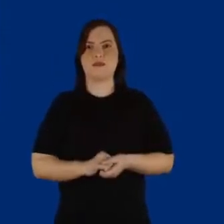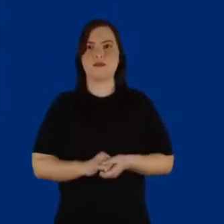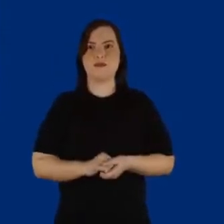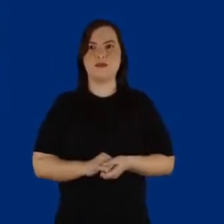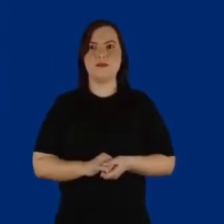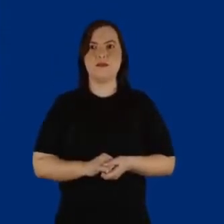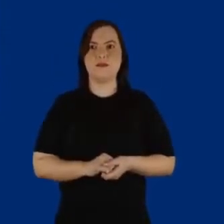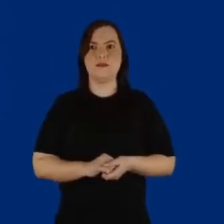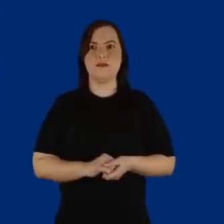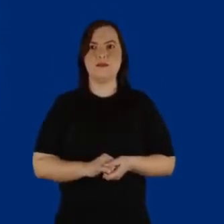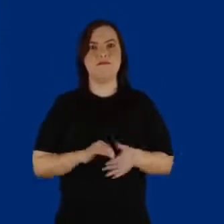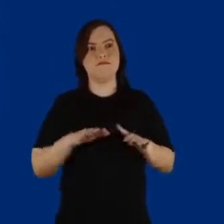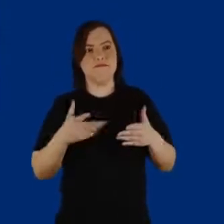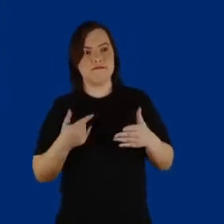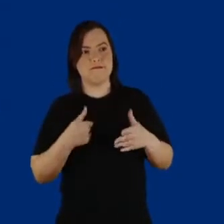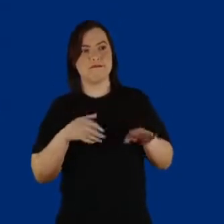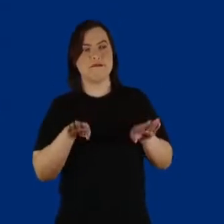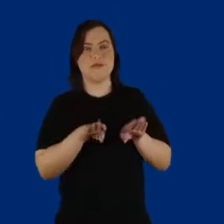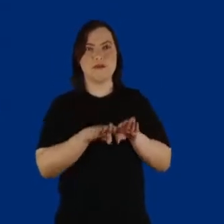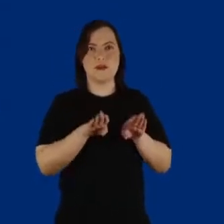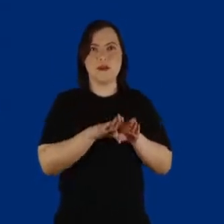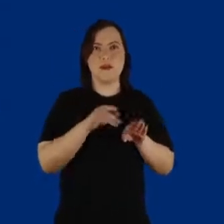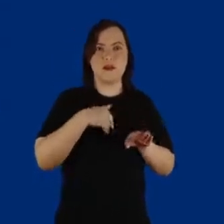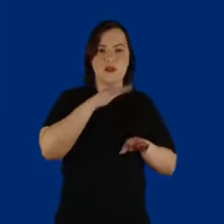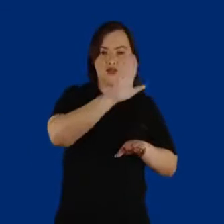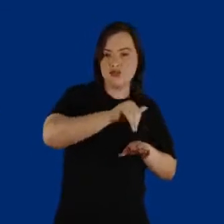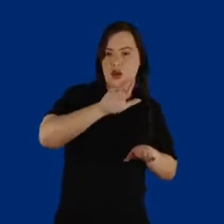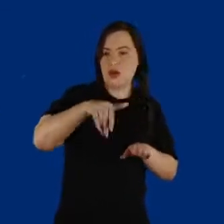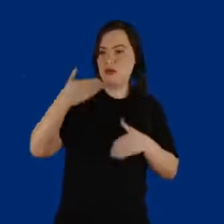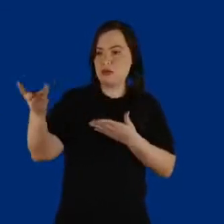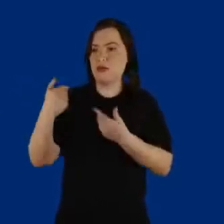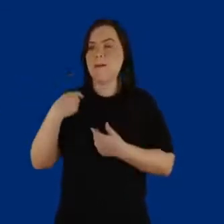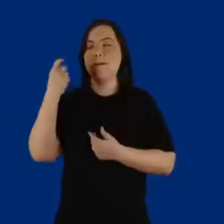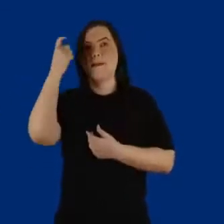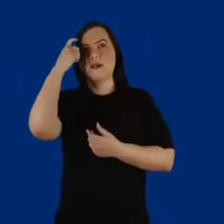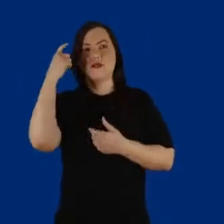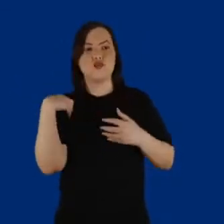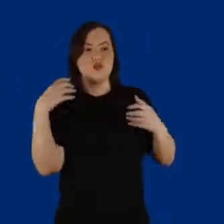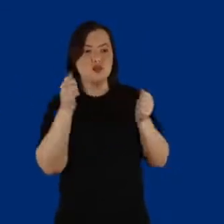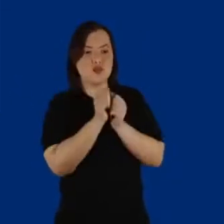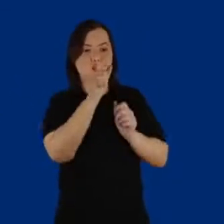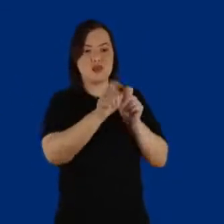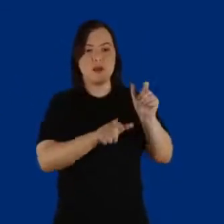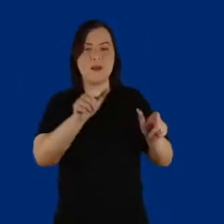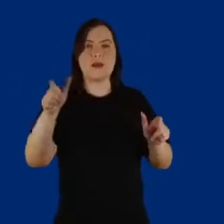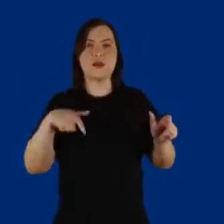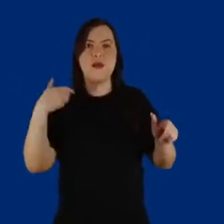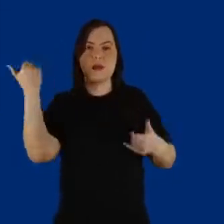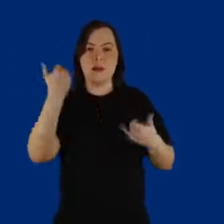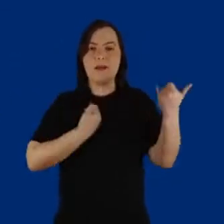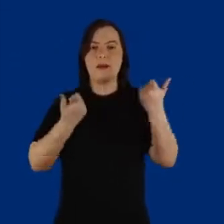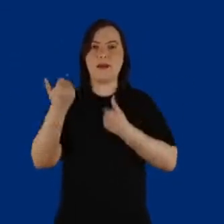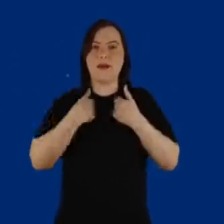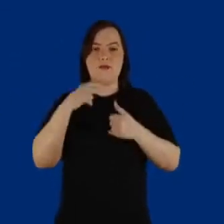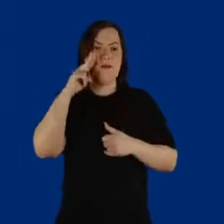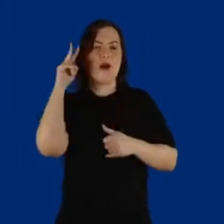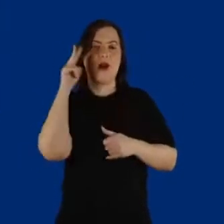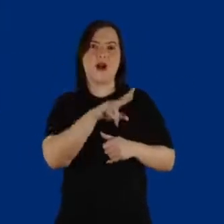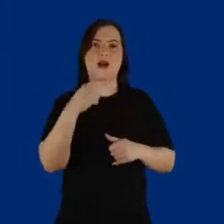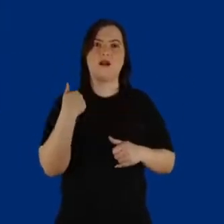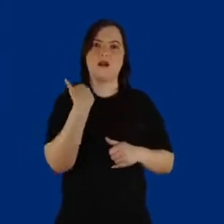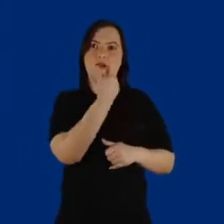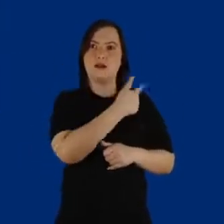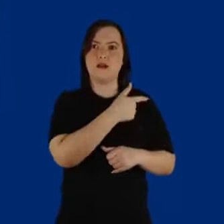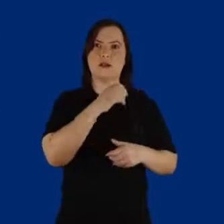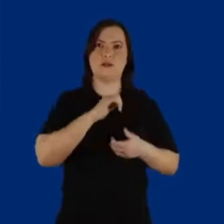E talvez convido vocês, né, a pensar junto com o público que está escutando a gente, que está nos assistindo, de